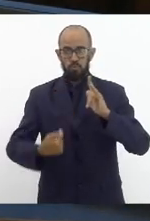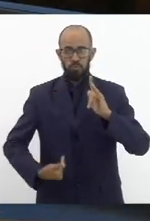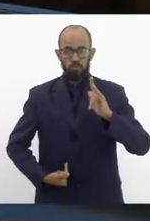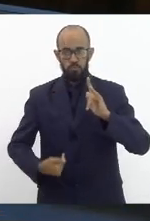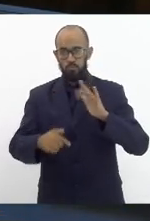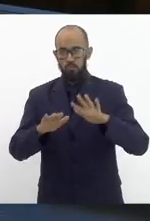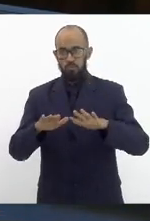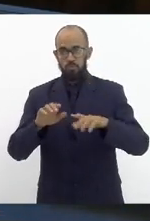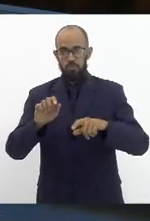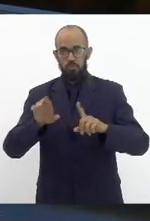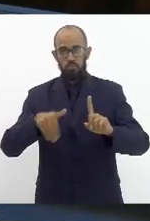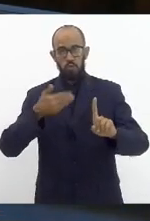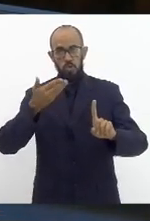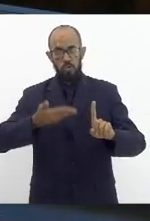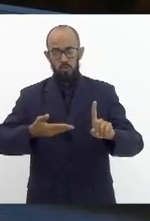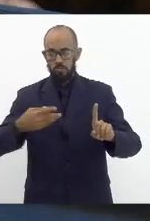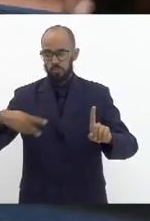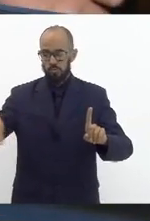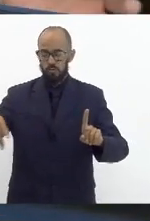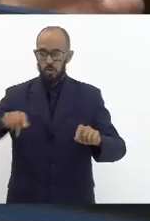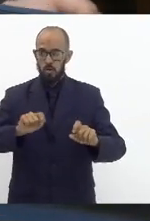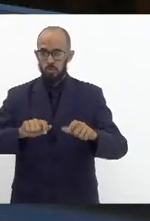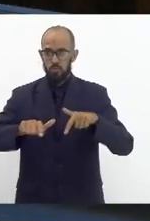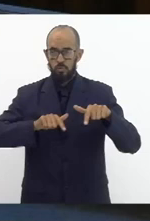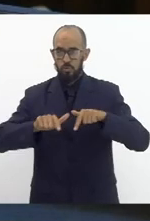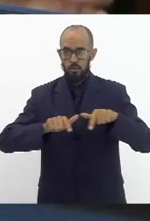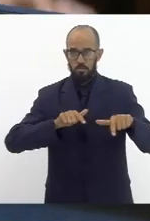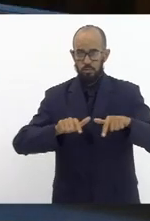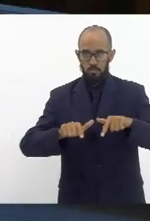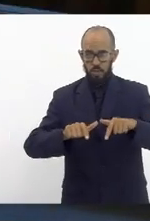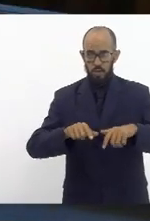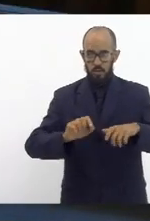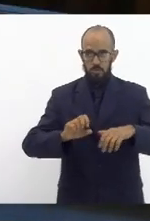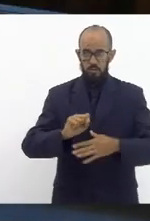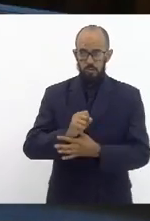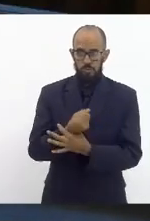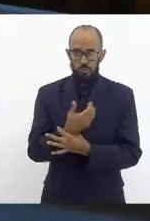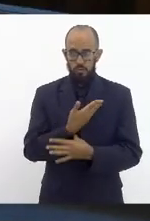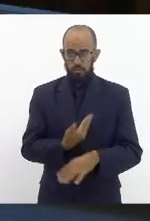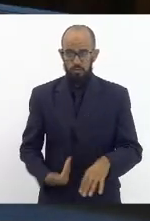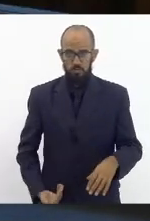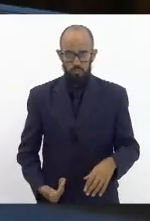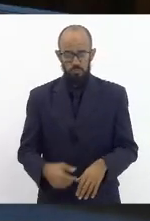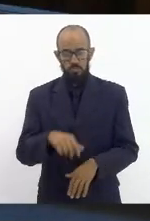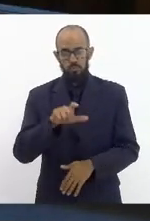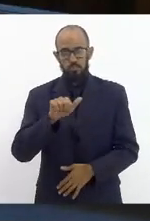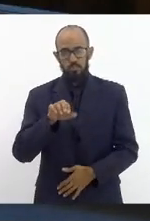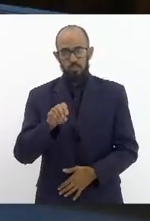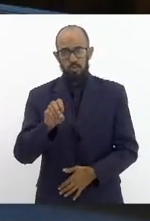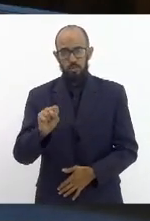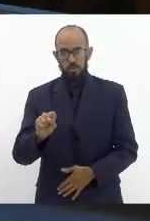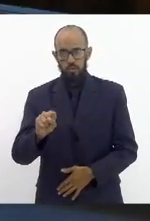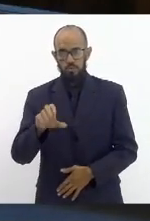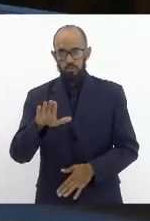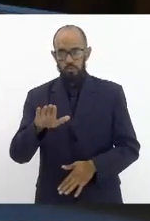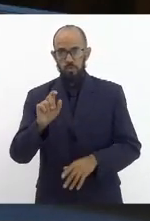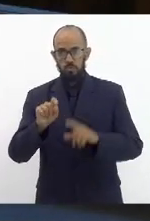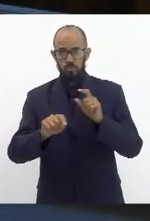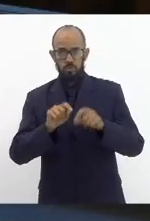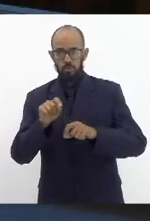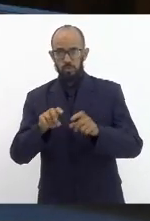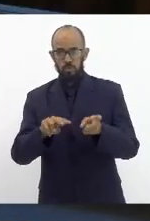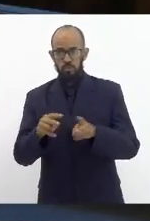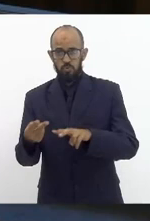Eu acho que é um reconhecimento seu do trabalho da Comissão de Segurança Pública, presidido pelo deputado Carlos Augusto, pelo trabalho da Comissão de Servidores, mas o encaminhamento é no seguinte